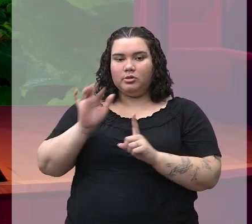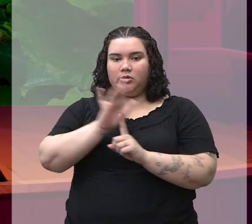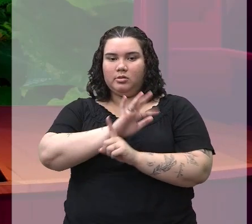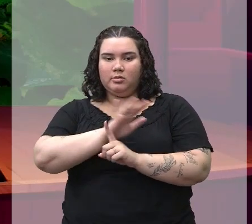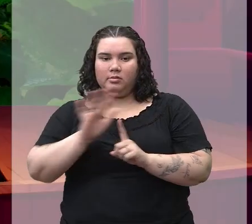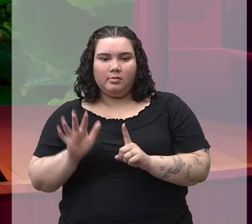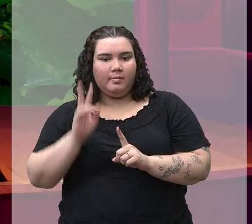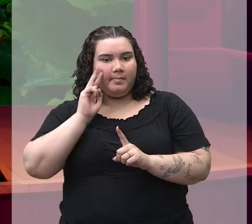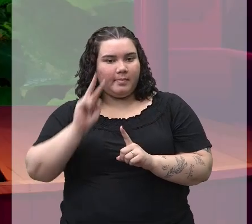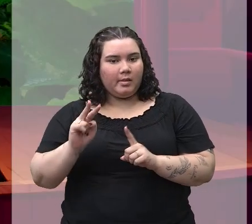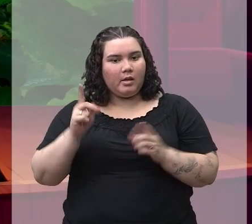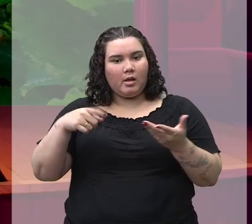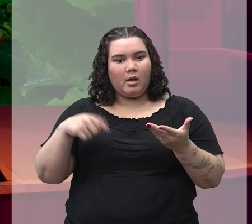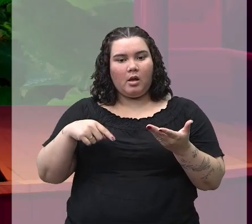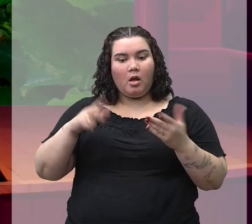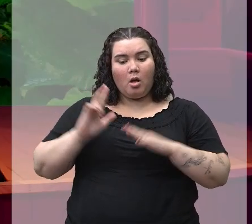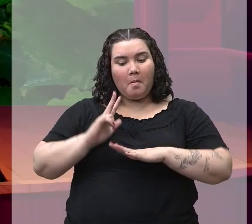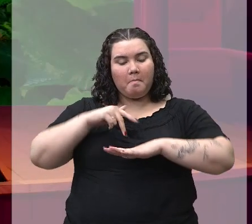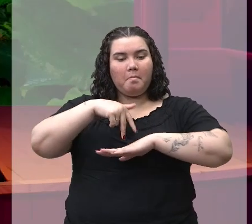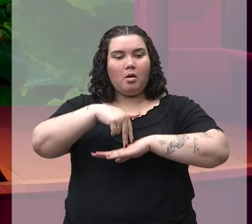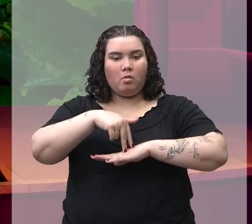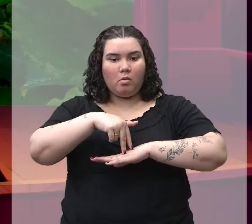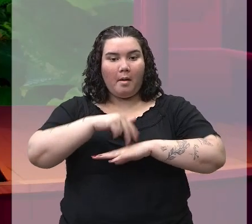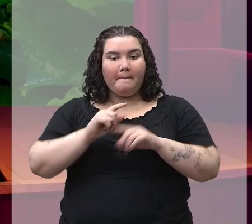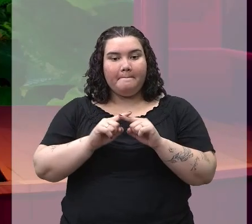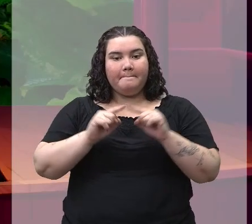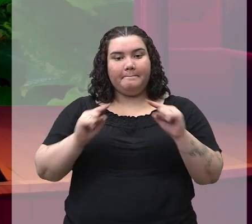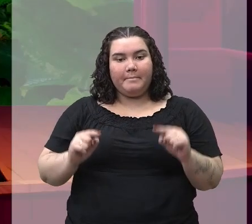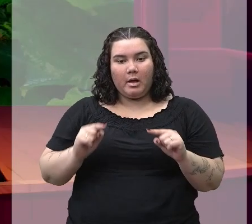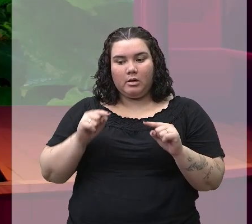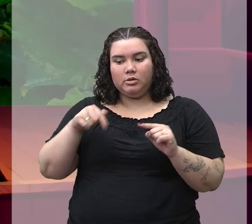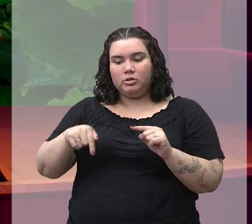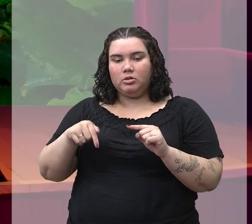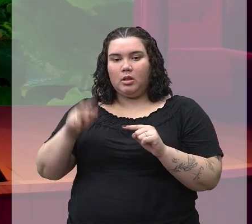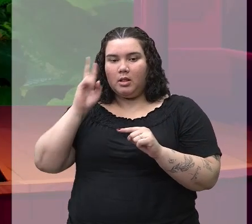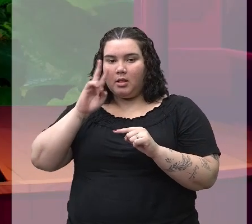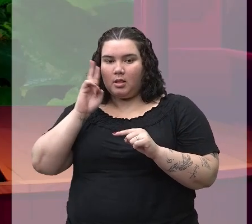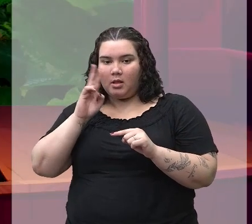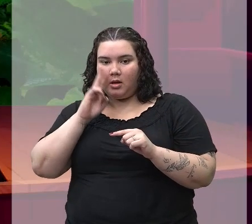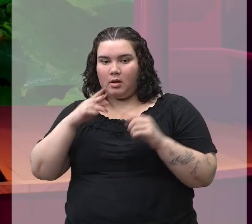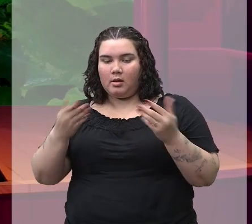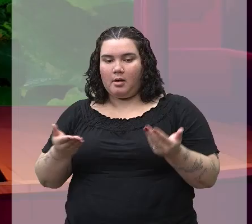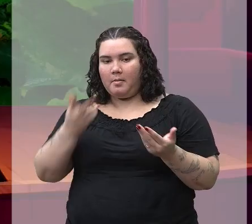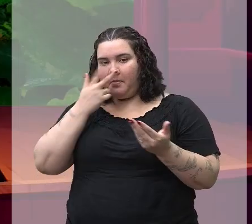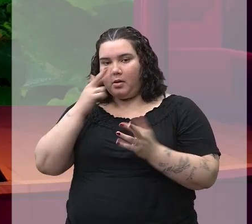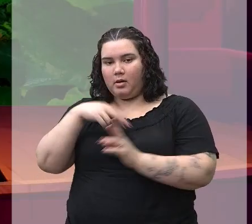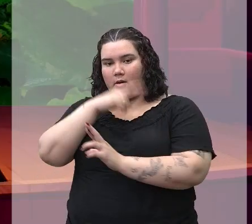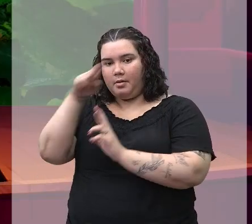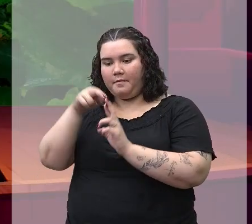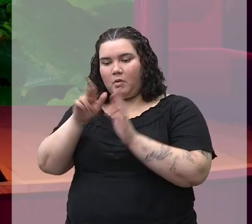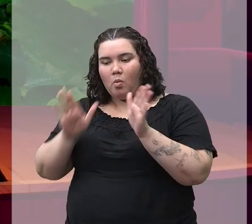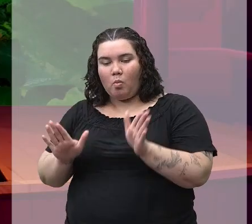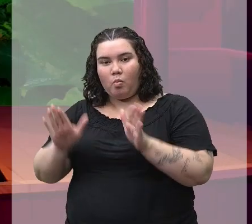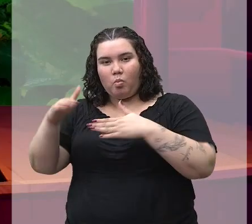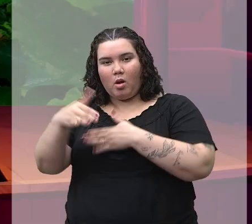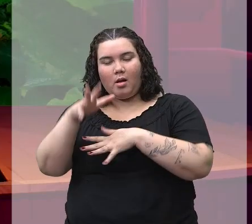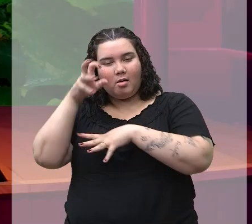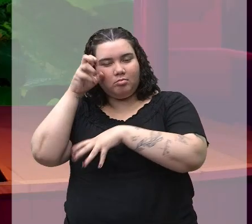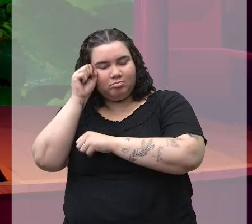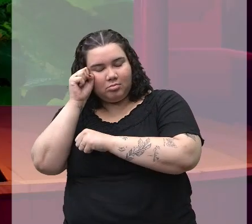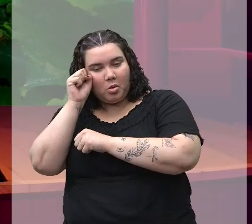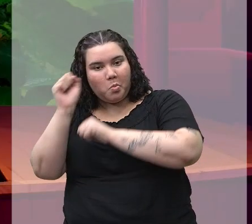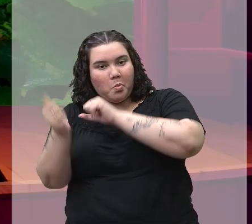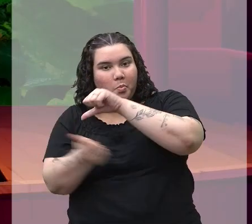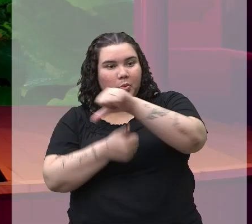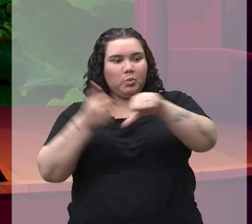vendo que nós estamos no nosso palco. Só que nós saímos de um ambiente que seria uma referência a um quarto e chegamos